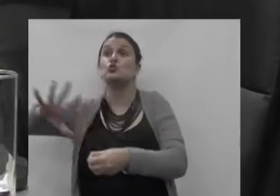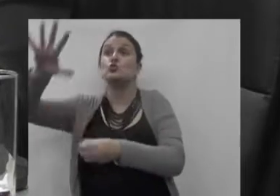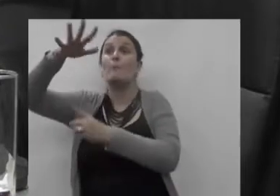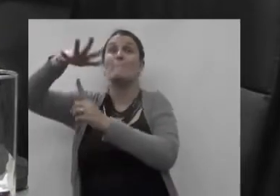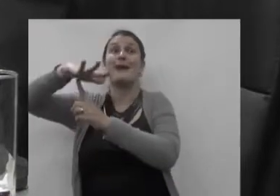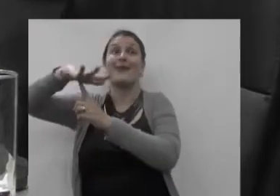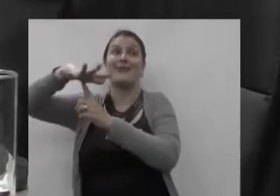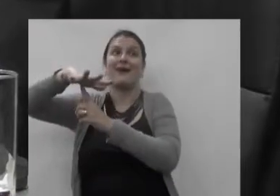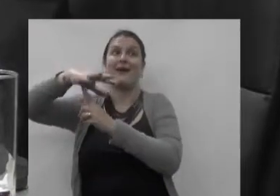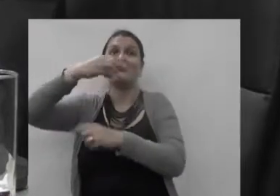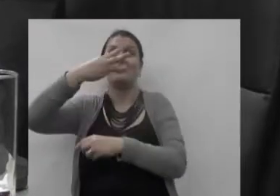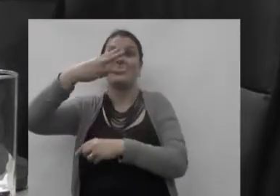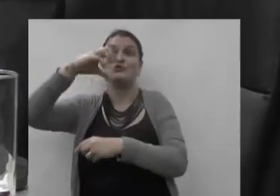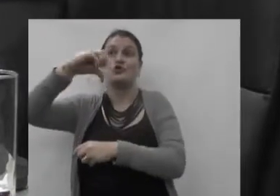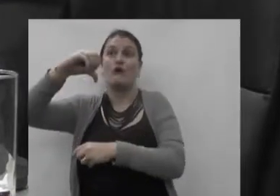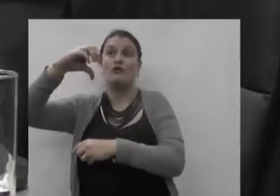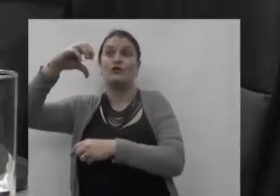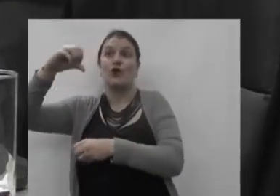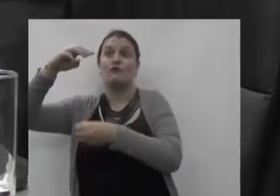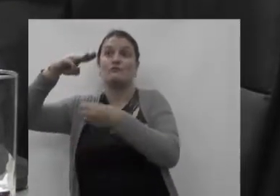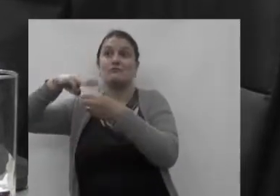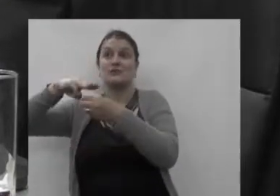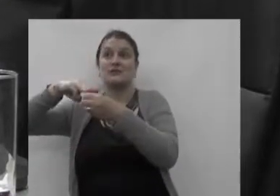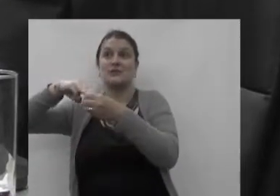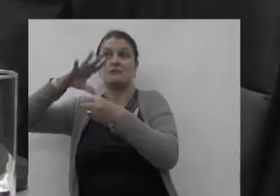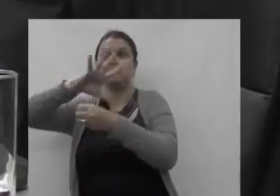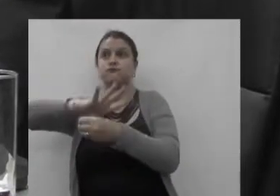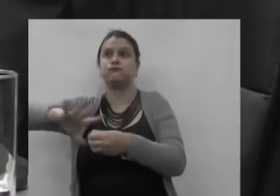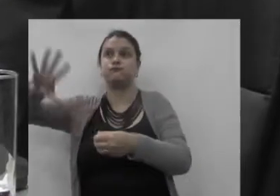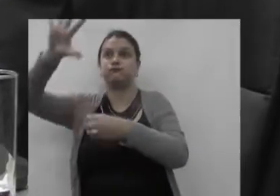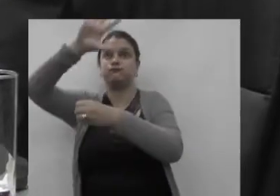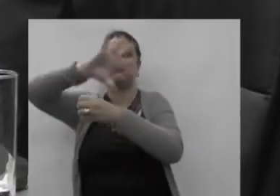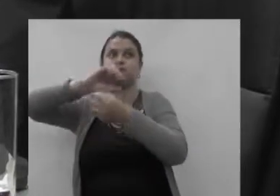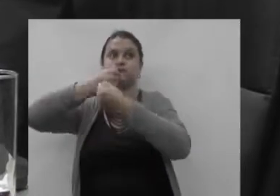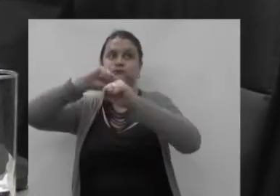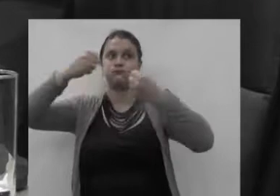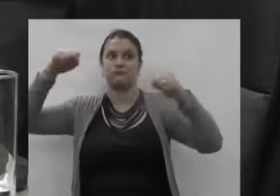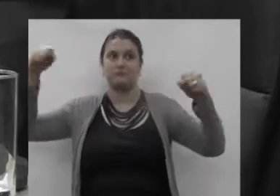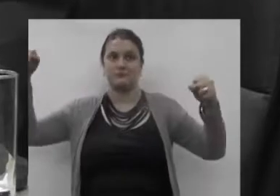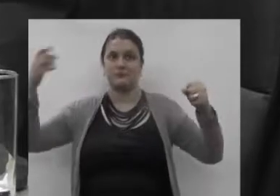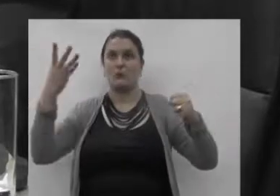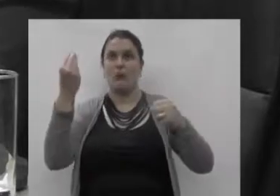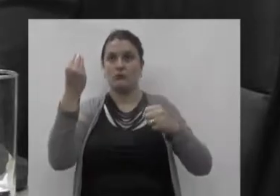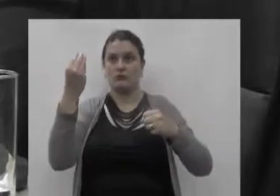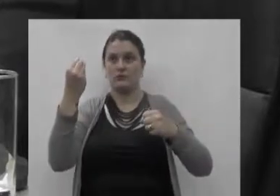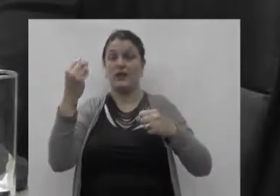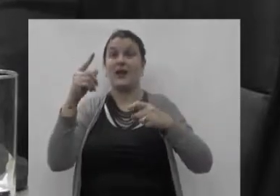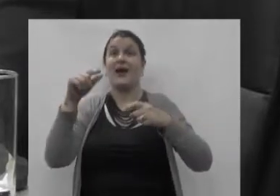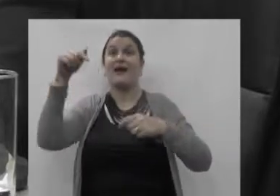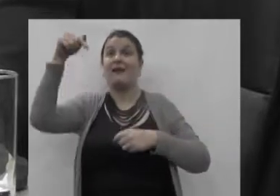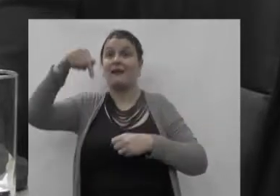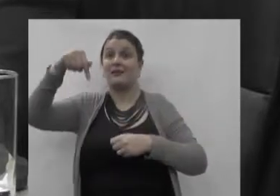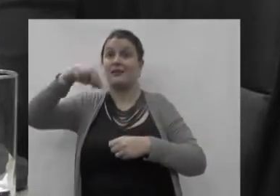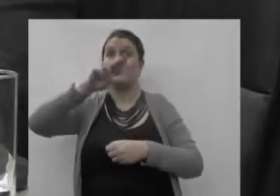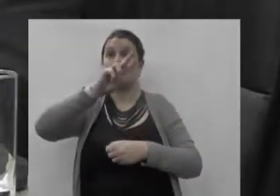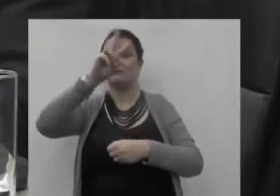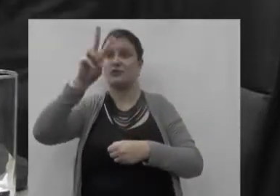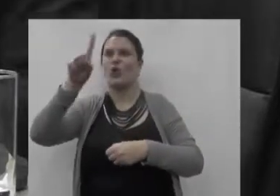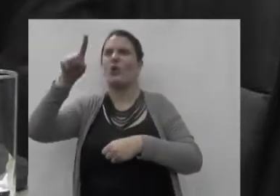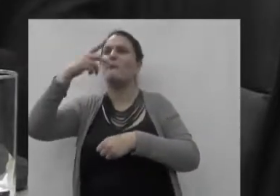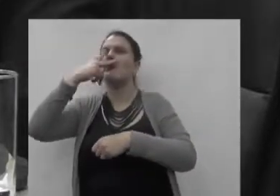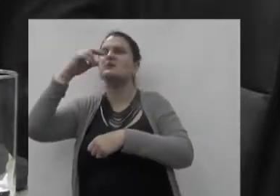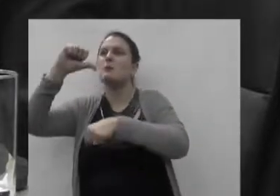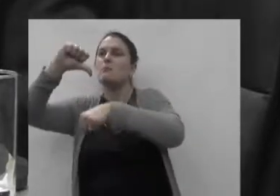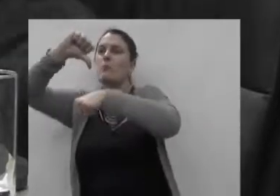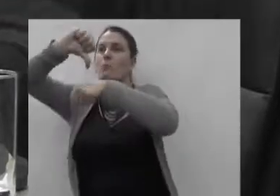primeiro, leva. União da Vitória tem grandes chances, até mesmo por ser um município polo e ter um porte maior, portanto,